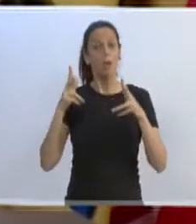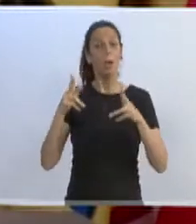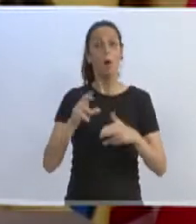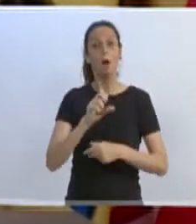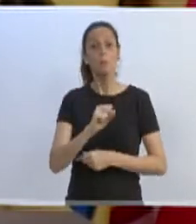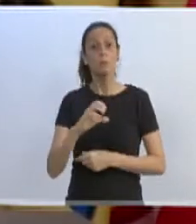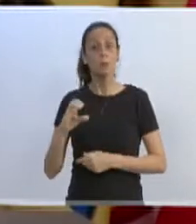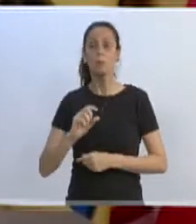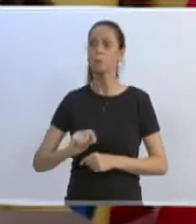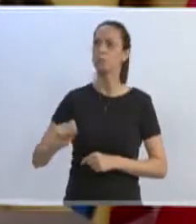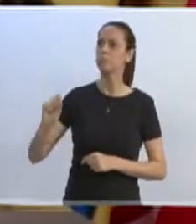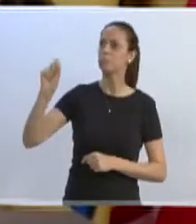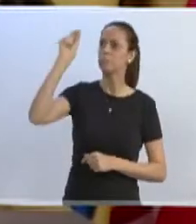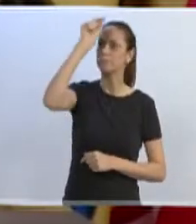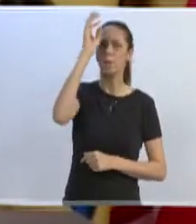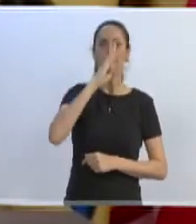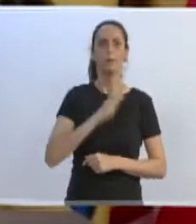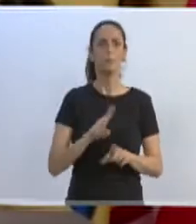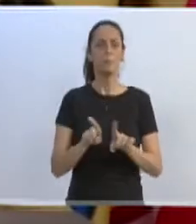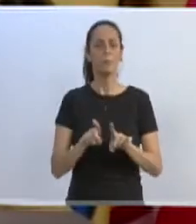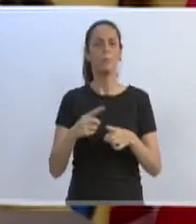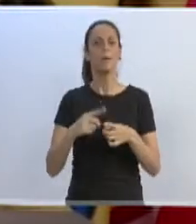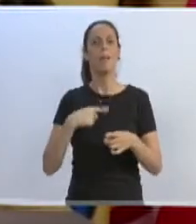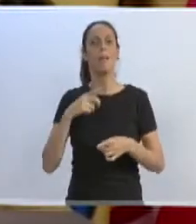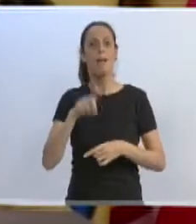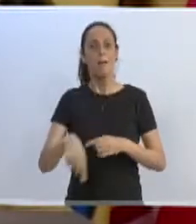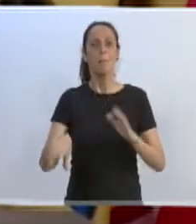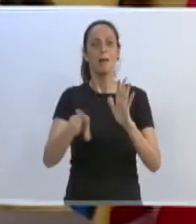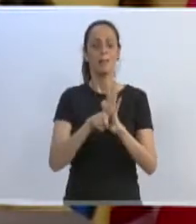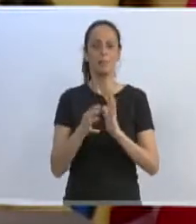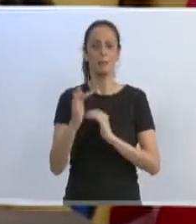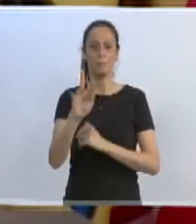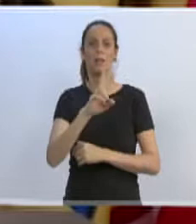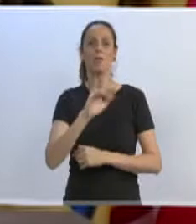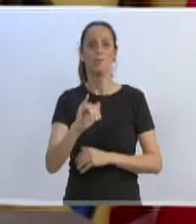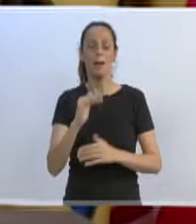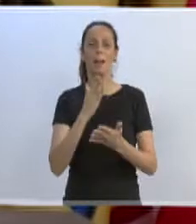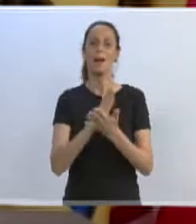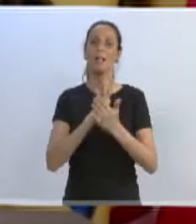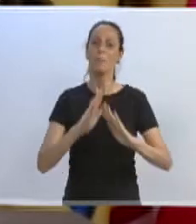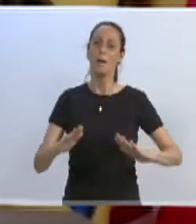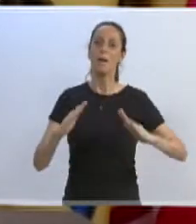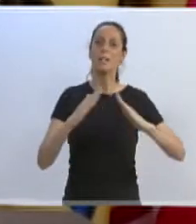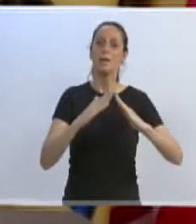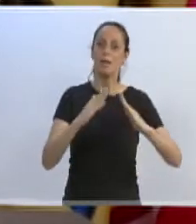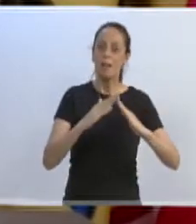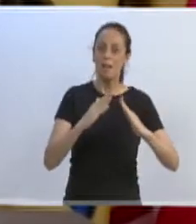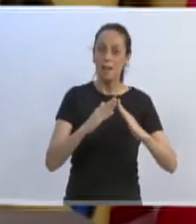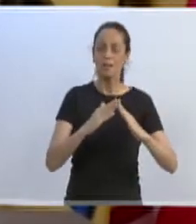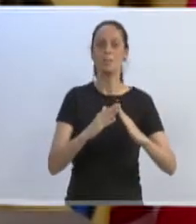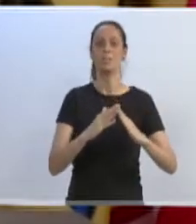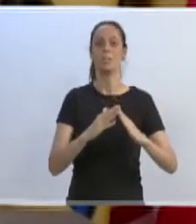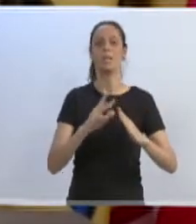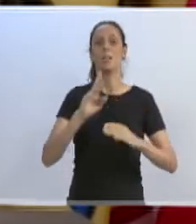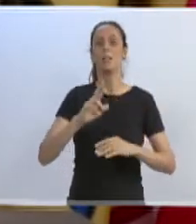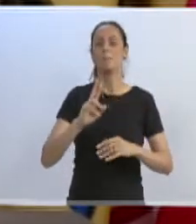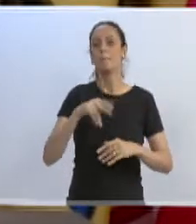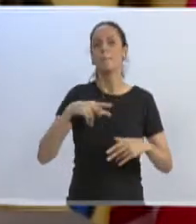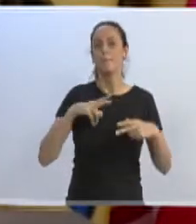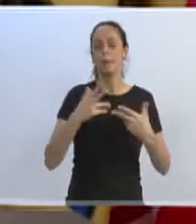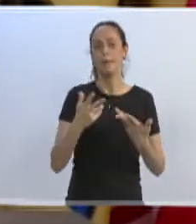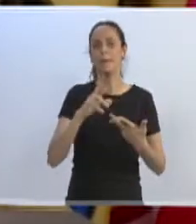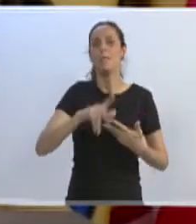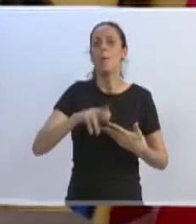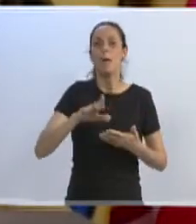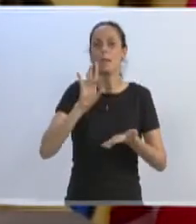obra aumentou do brasil porque uma lei federal vai acabar as creches domiciliares e nós estamos montando vereadores